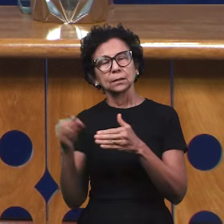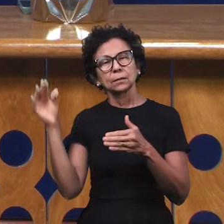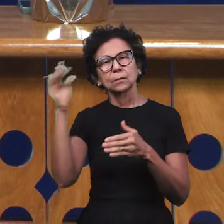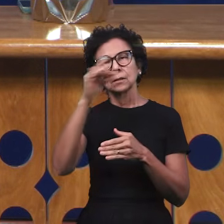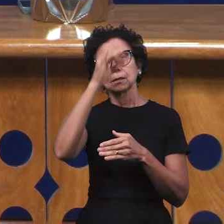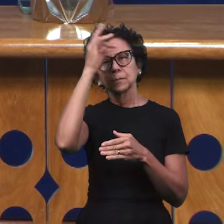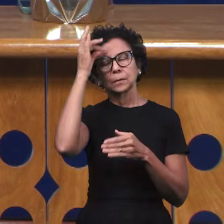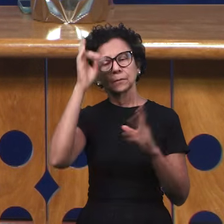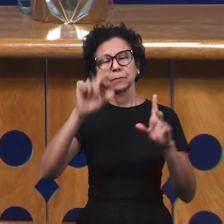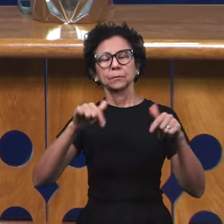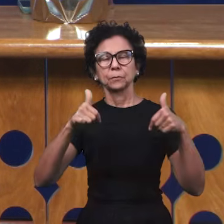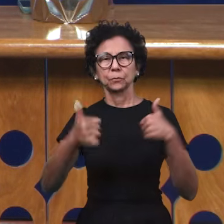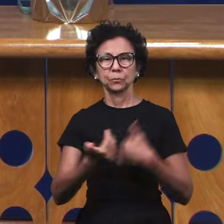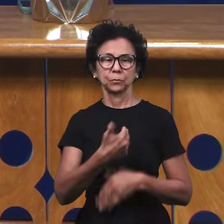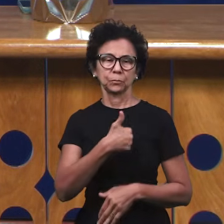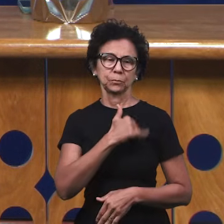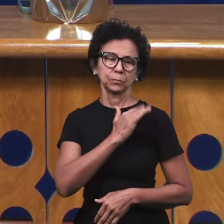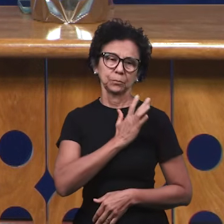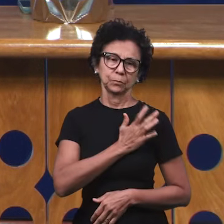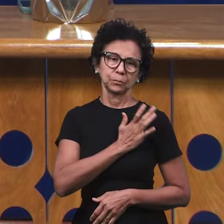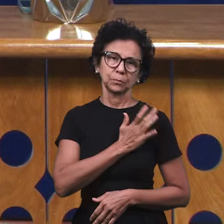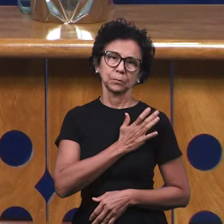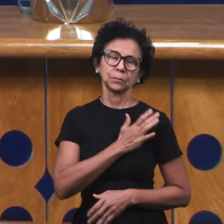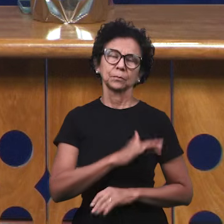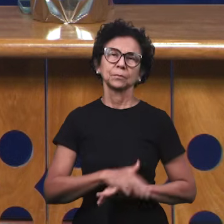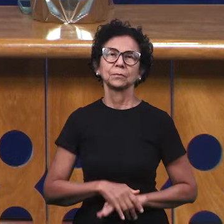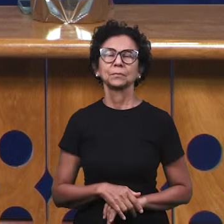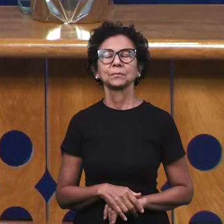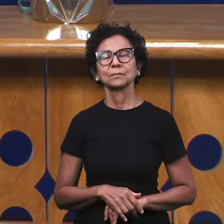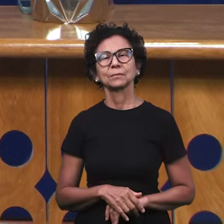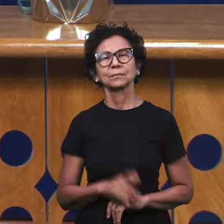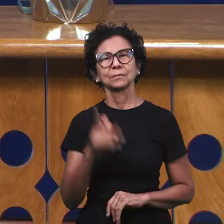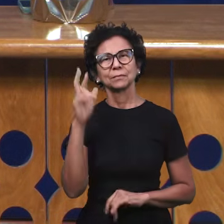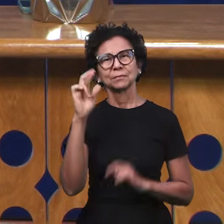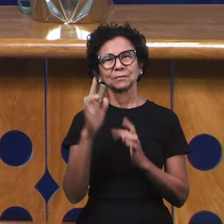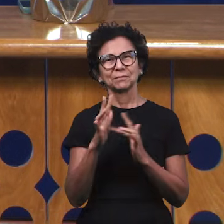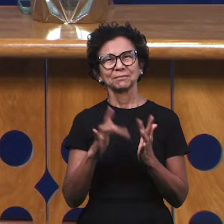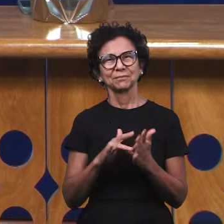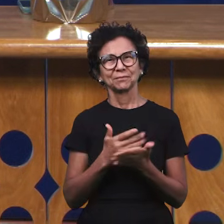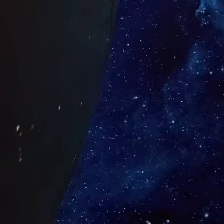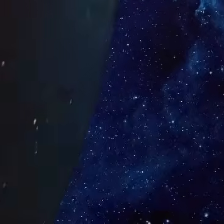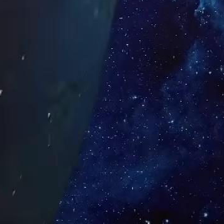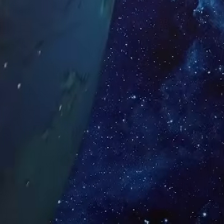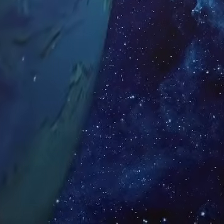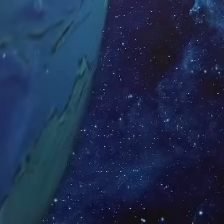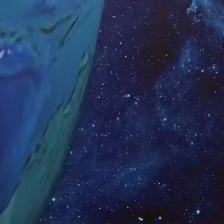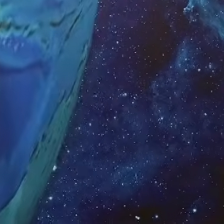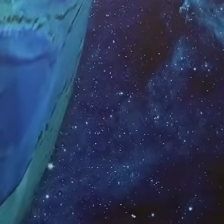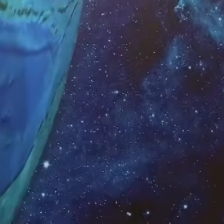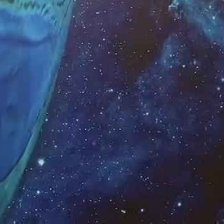Santo vai operar no seu coração. A todos jovens, a paz do Senhor.